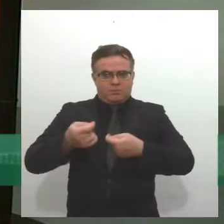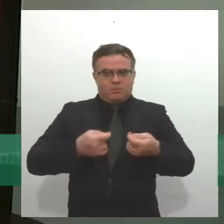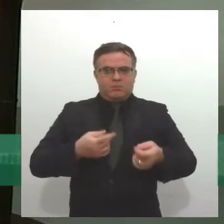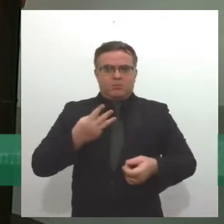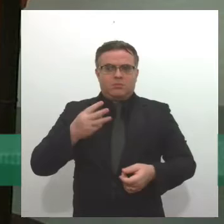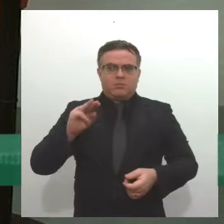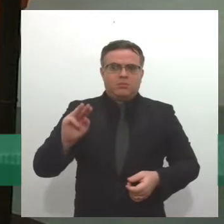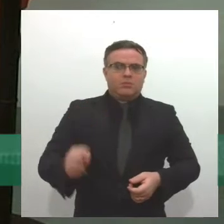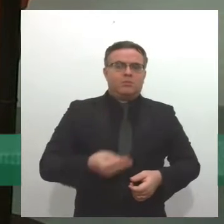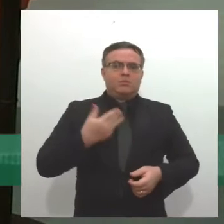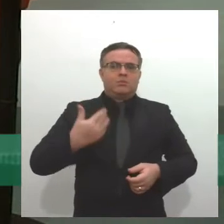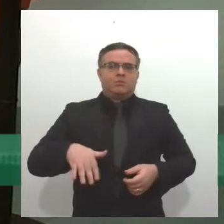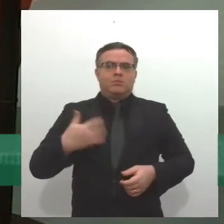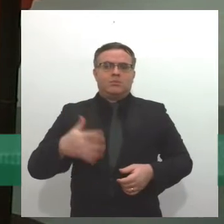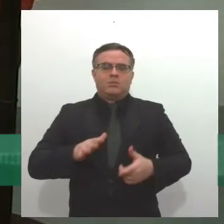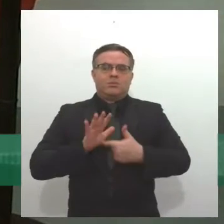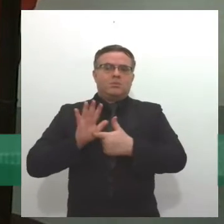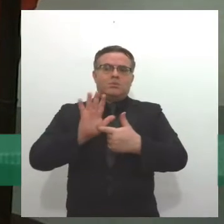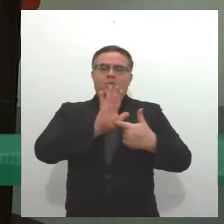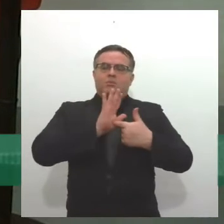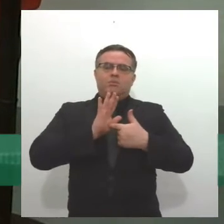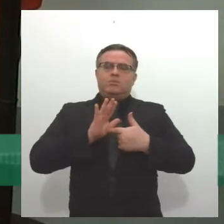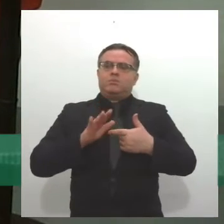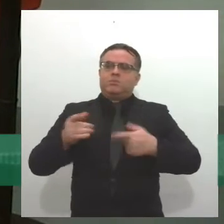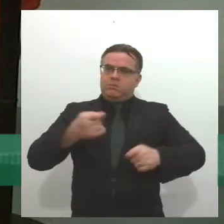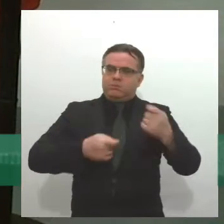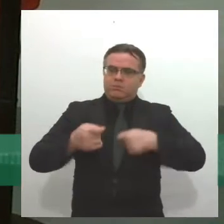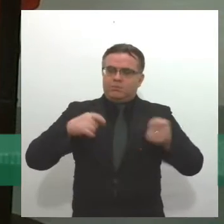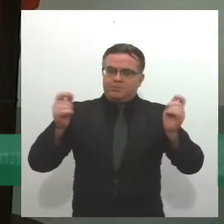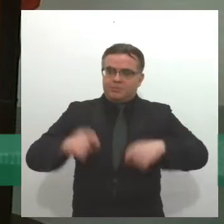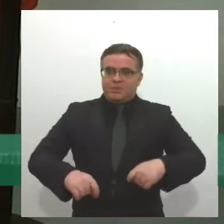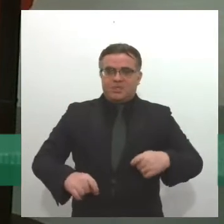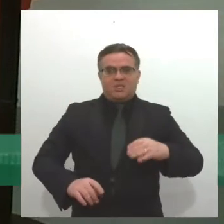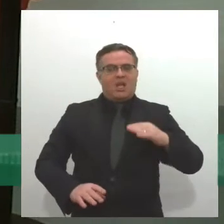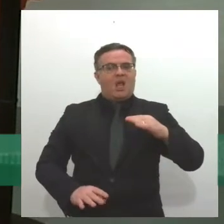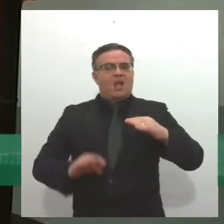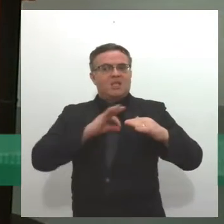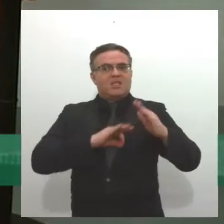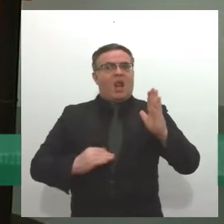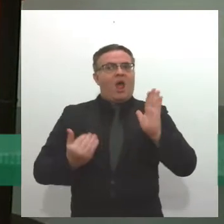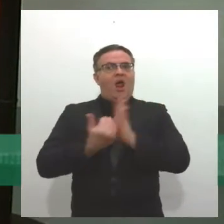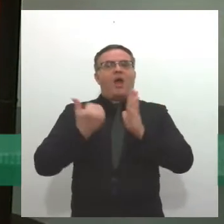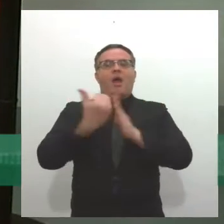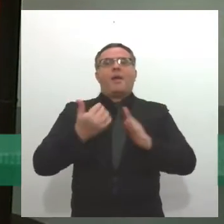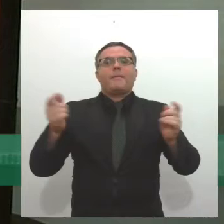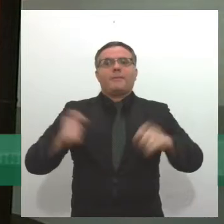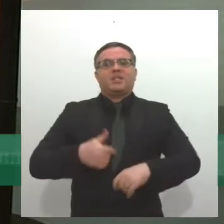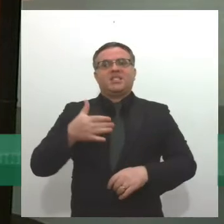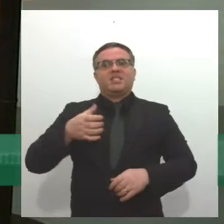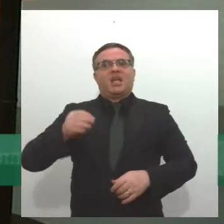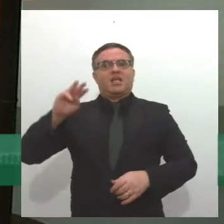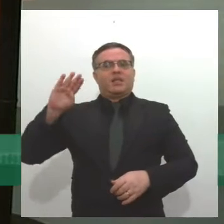milhões, mas há estudos que determinam que essa economia de supersalários podem chegar a 10 bilhões para o Brasil.